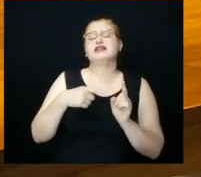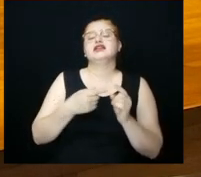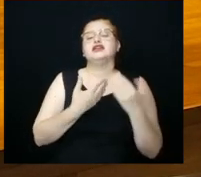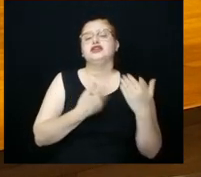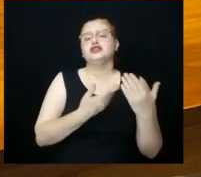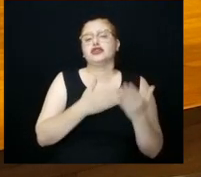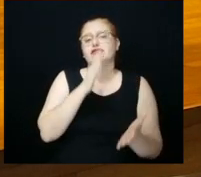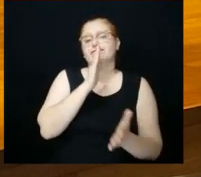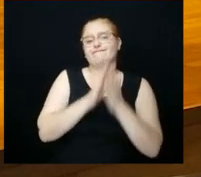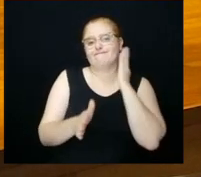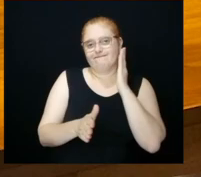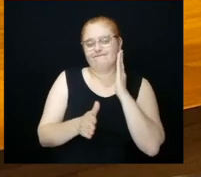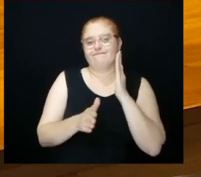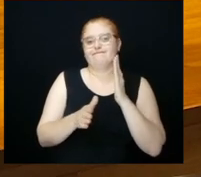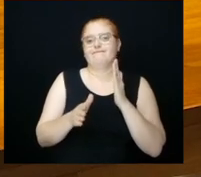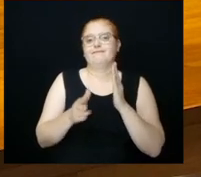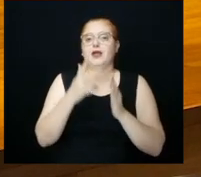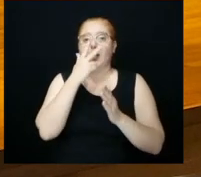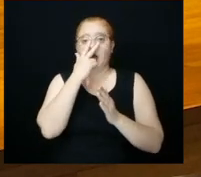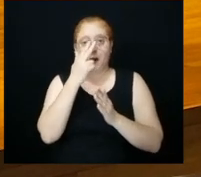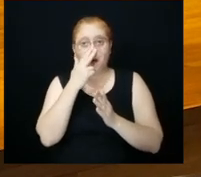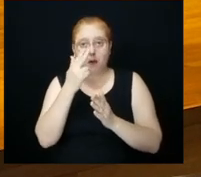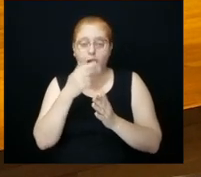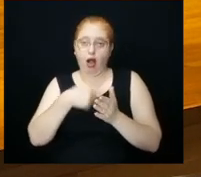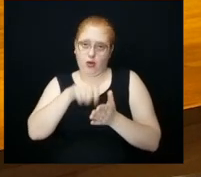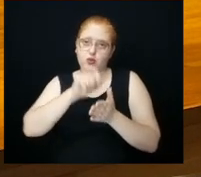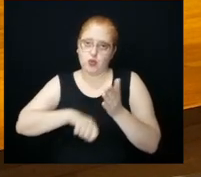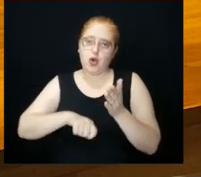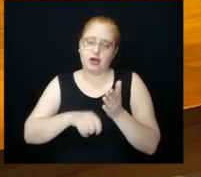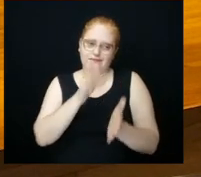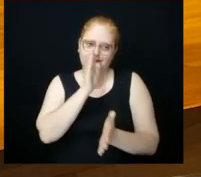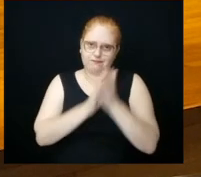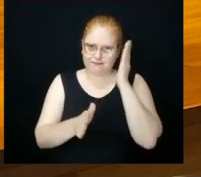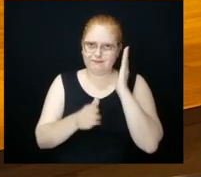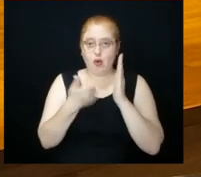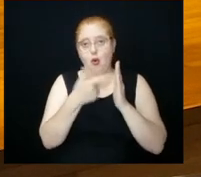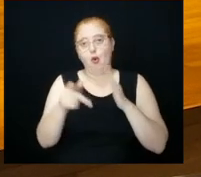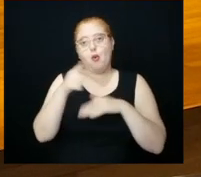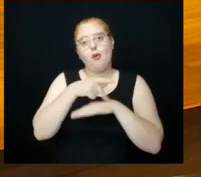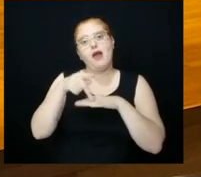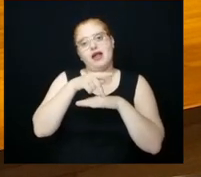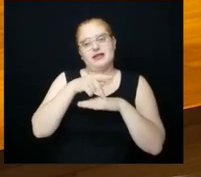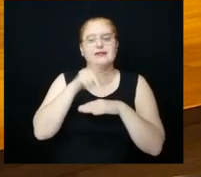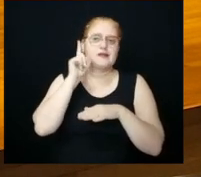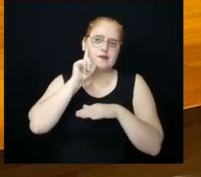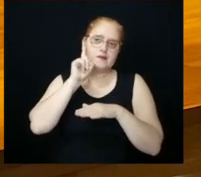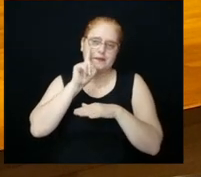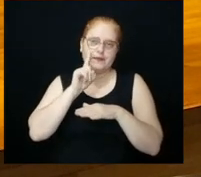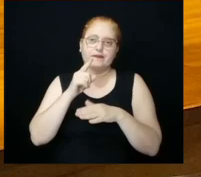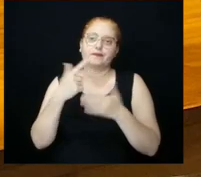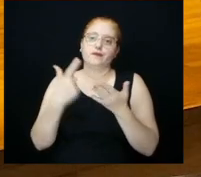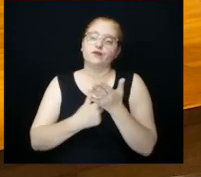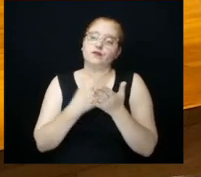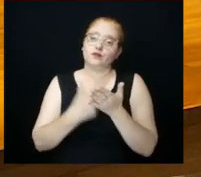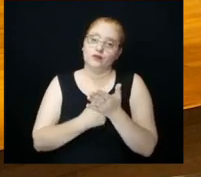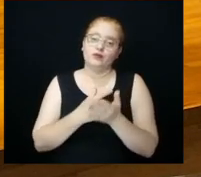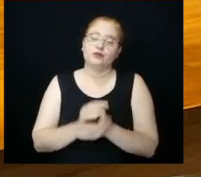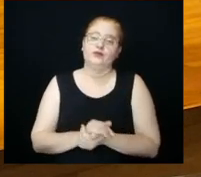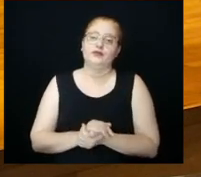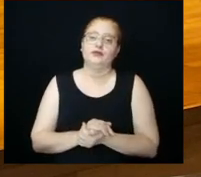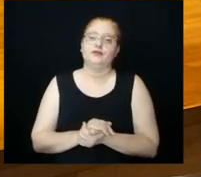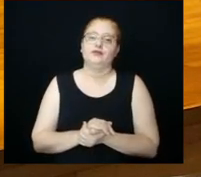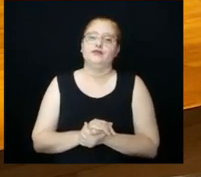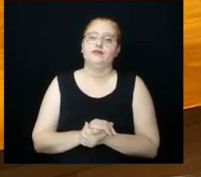saíram muito, e que foi o caso dela, né? Foi o caso da Chimamanda. O livro, portanto,